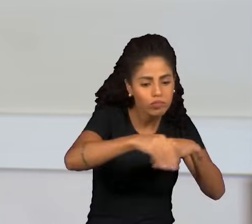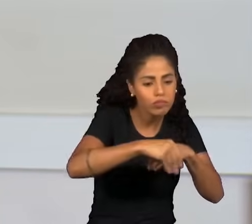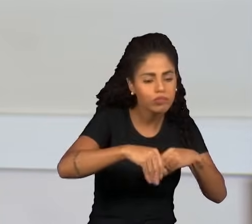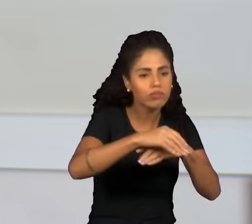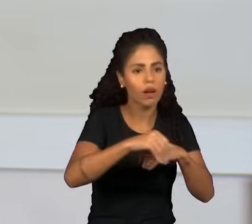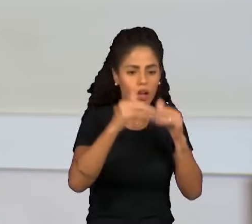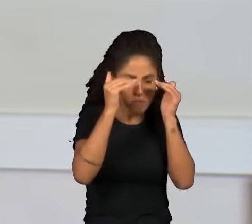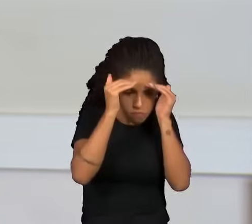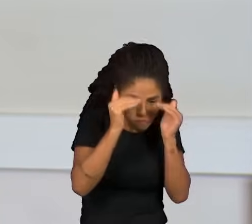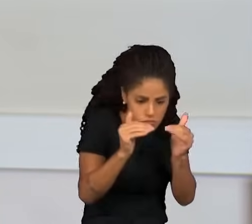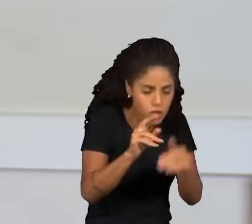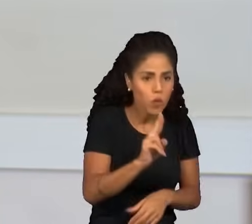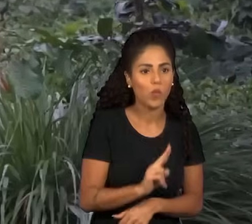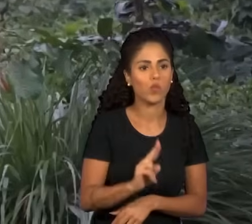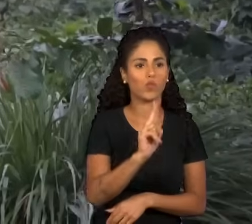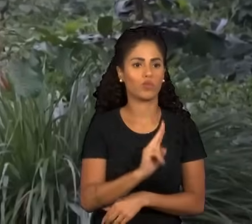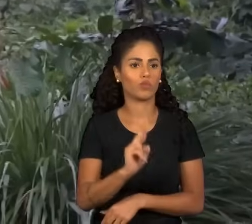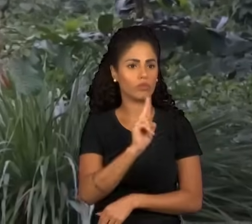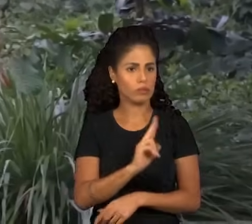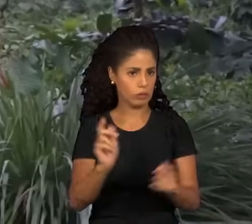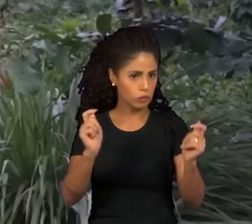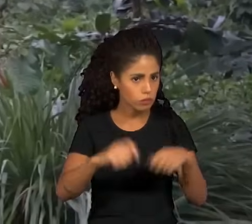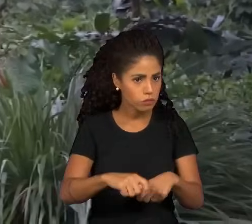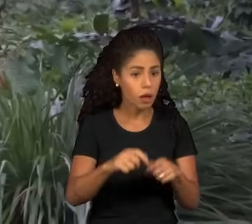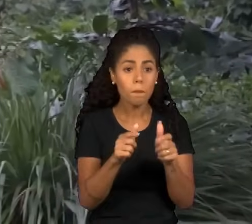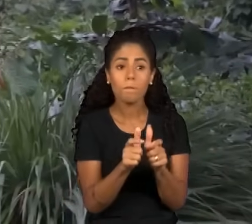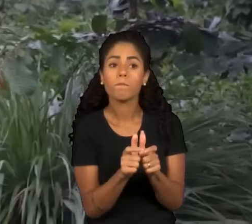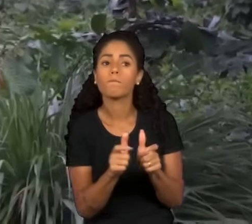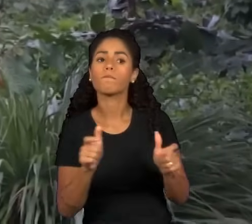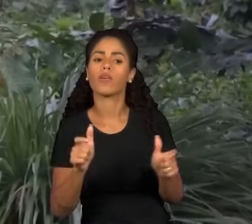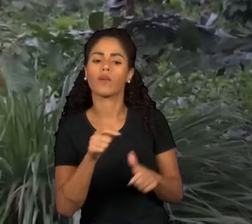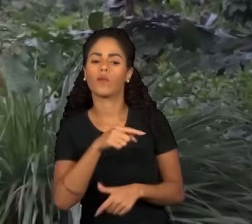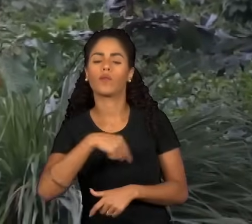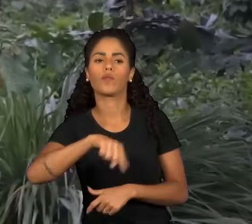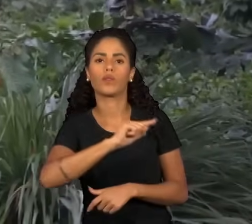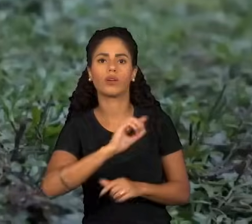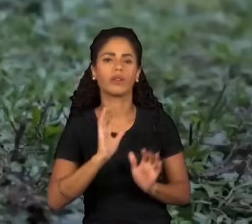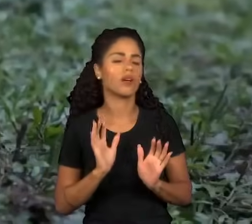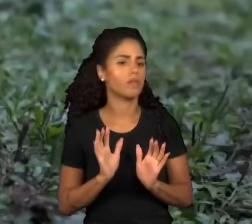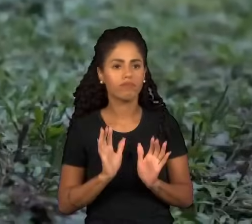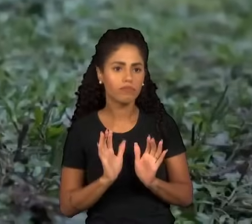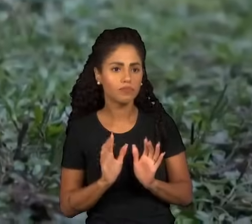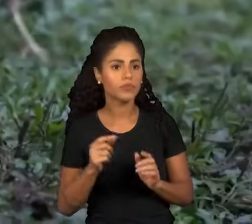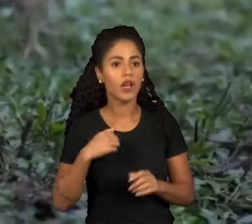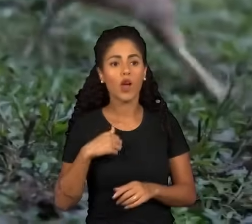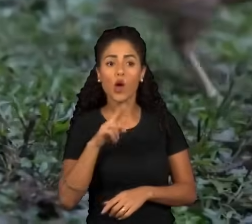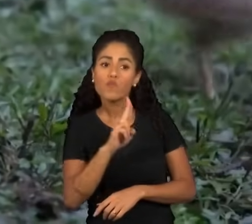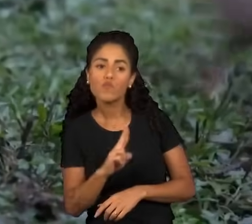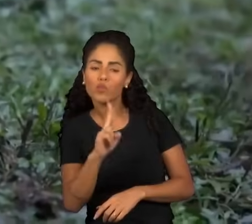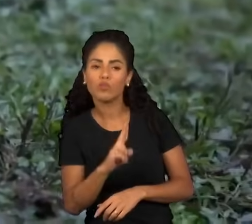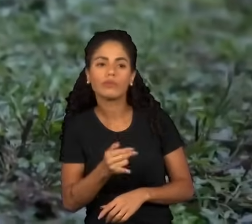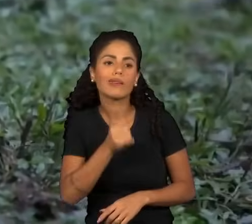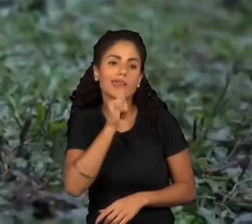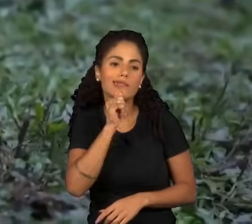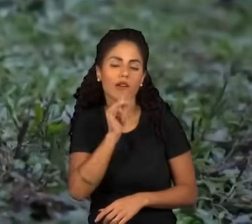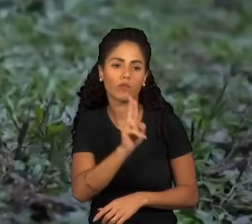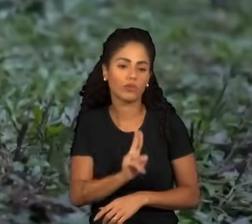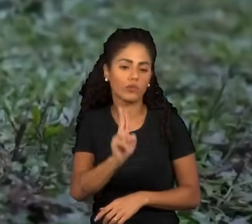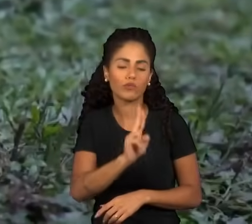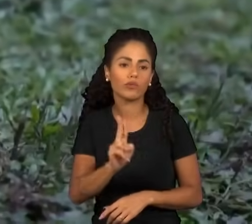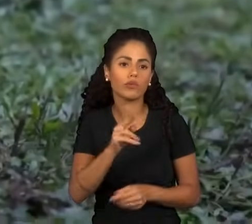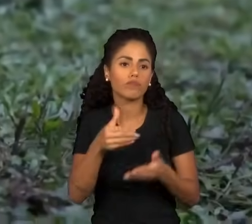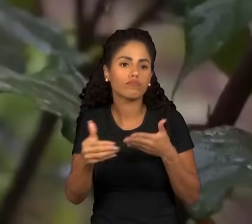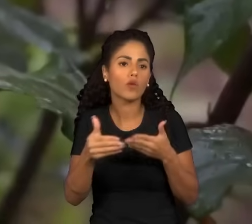como se fossem povos indígenas. A maioria deles não usam, por exemplo, nenhum tipo